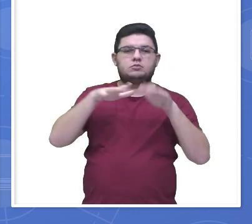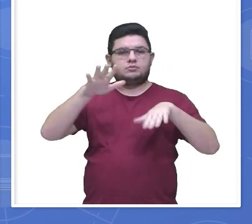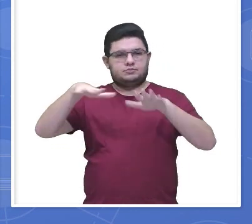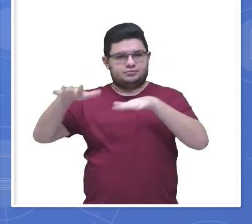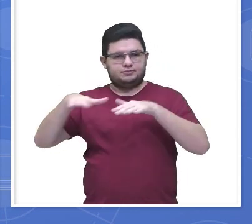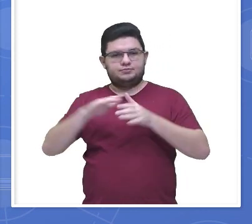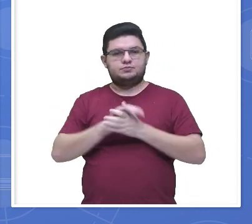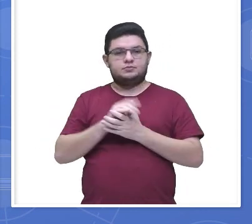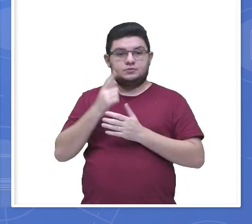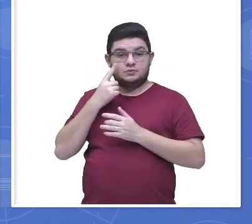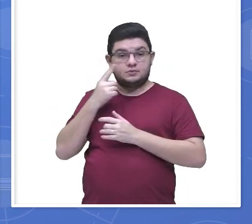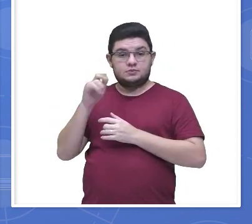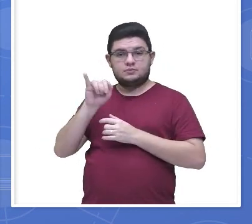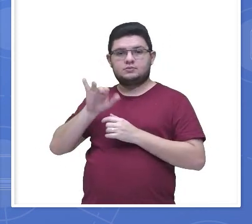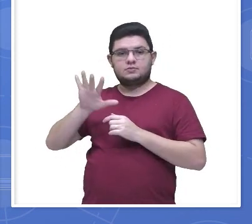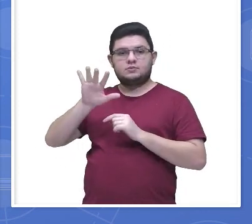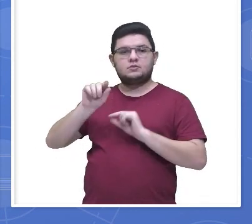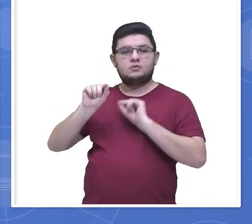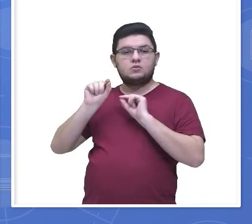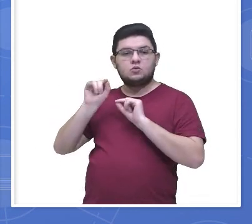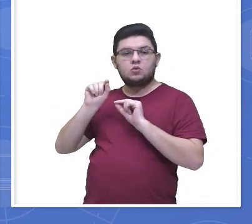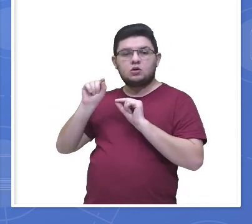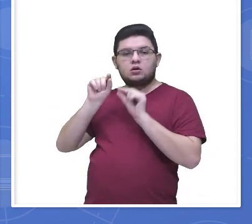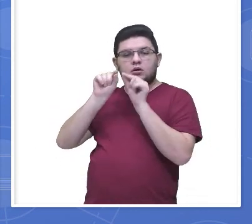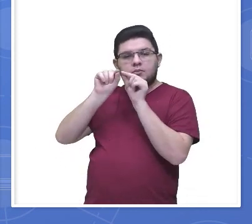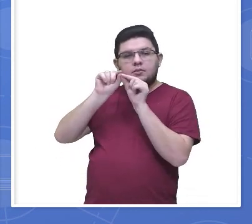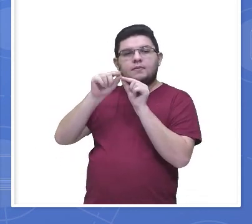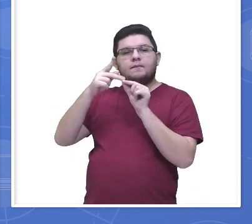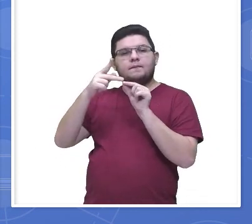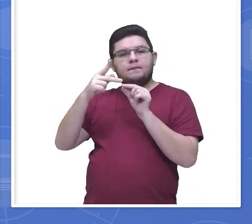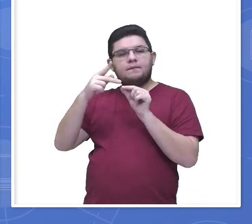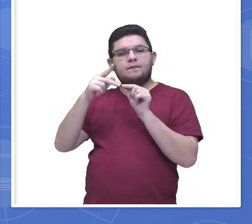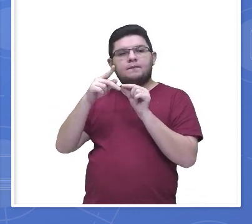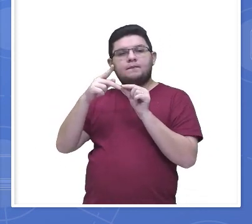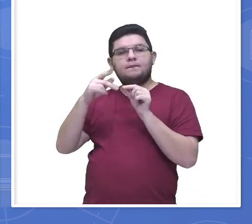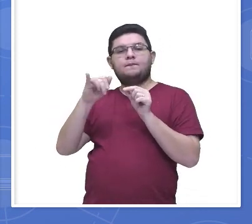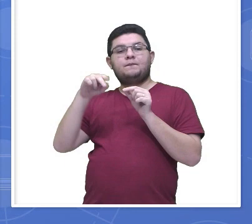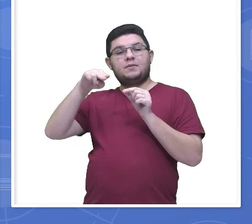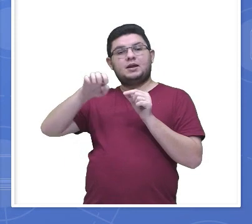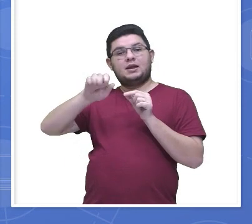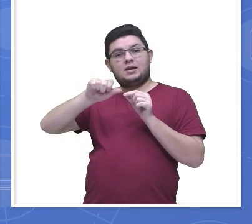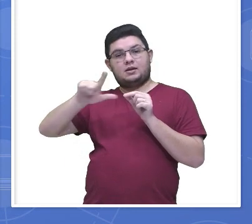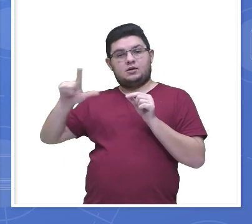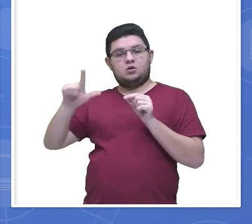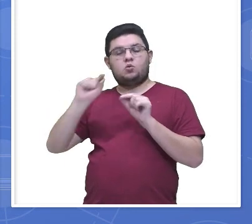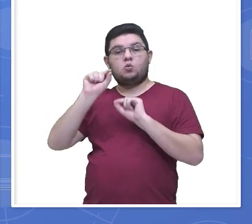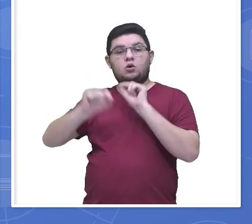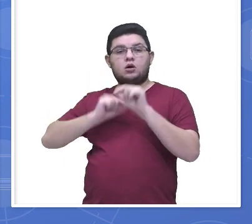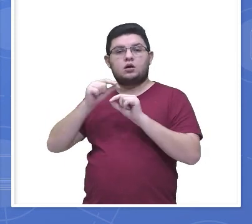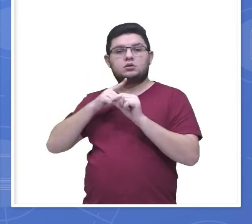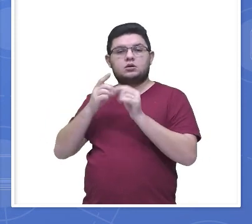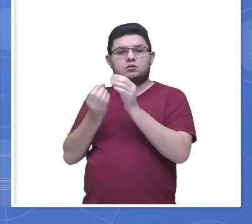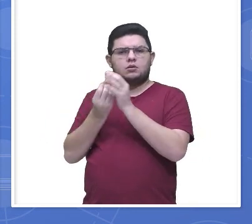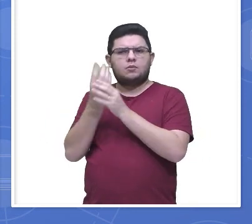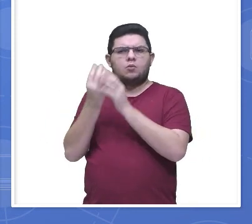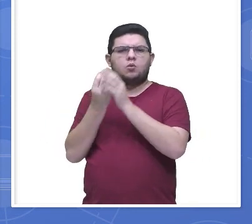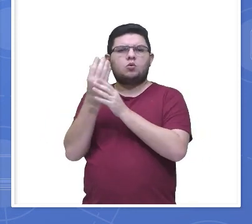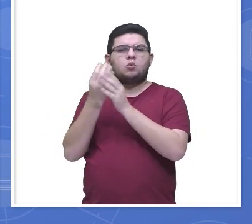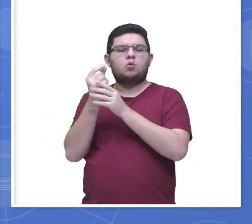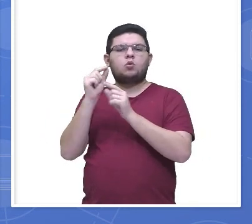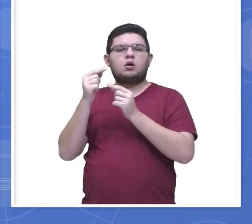nosso epitálamo, que tem essa glândula pineal. Essa glândula pineal, ela produz um hormônio, que é